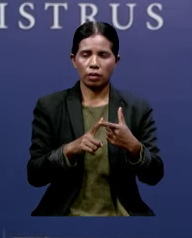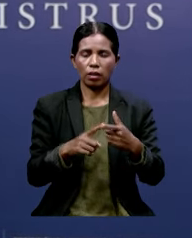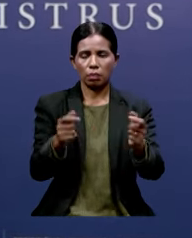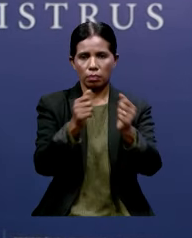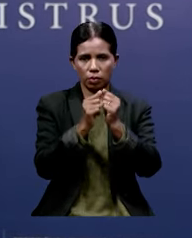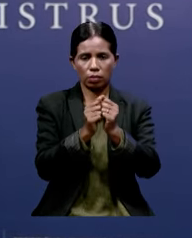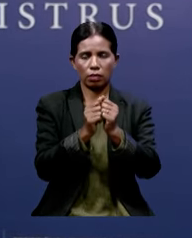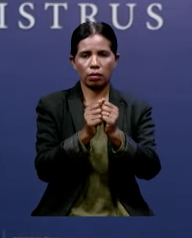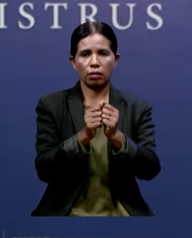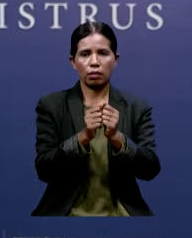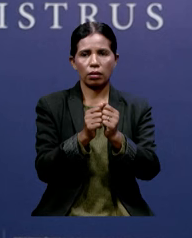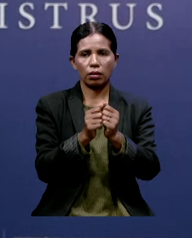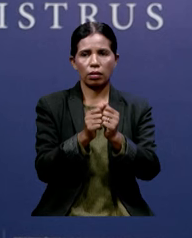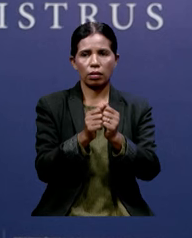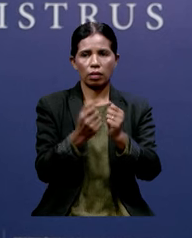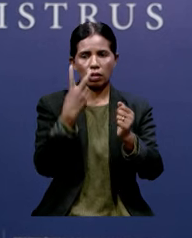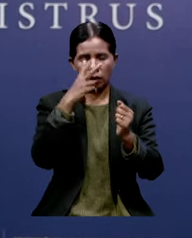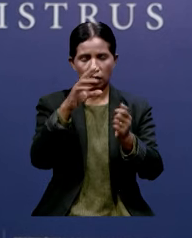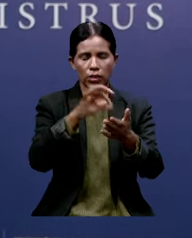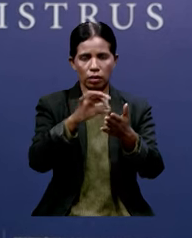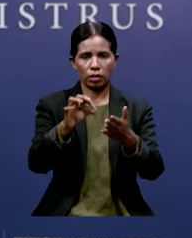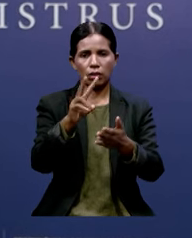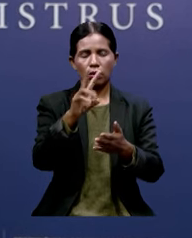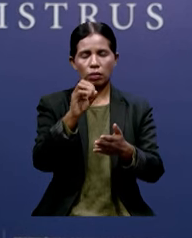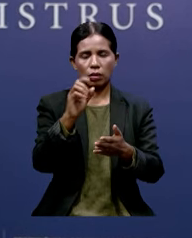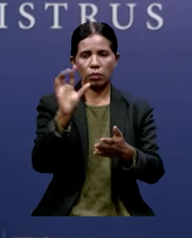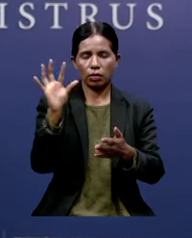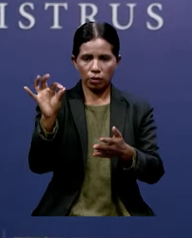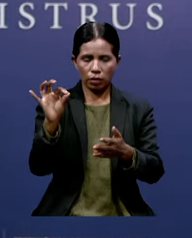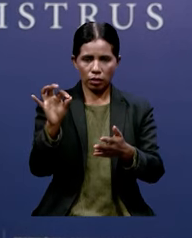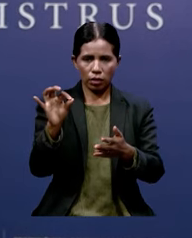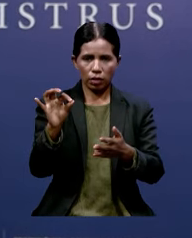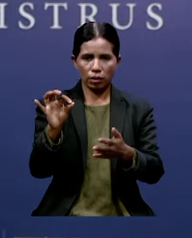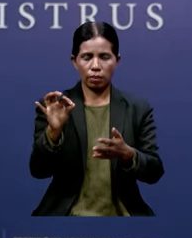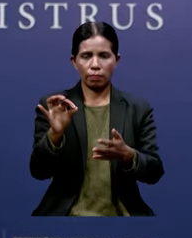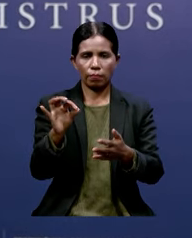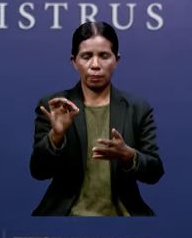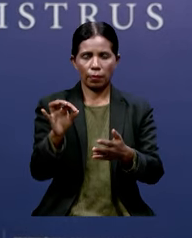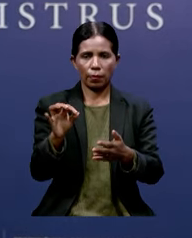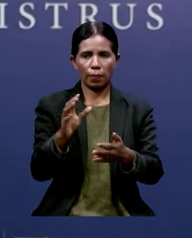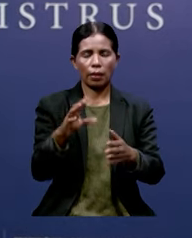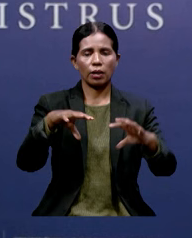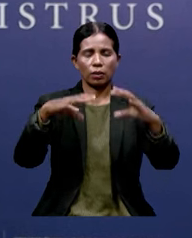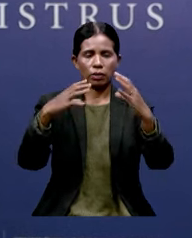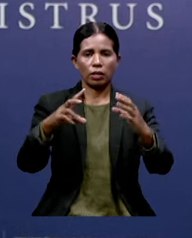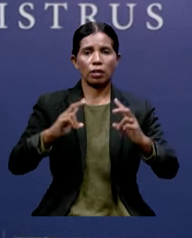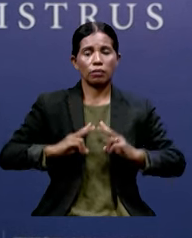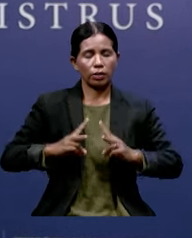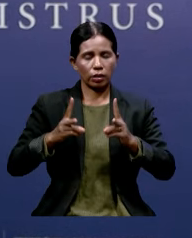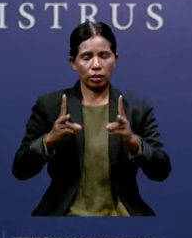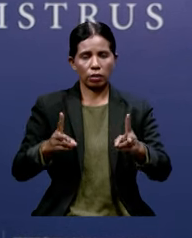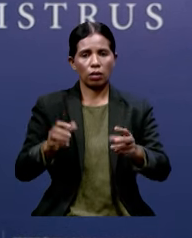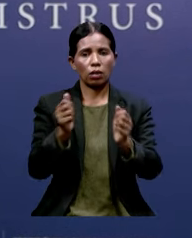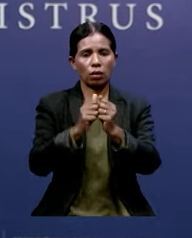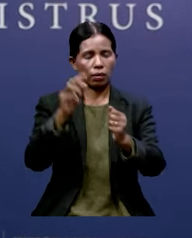mos ba verificação ba resista 2009 ninia ne beke Conselho Veterano ou